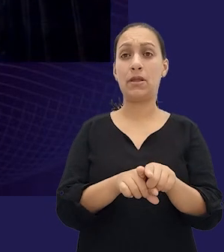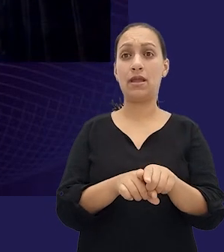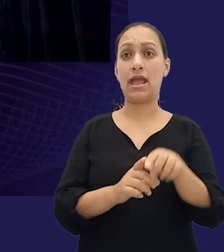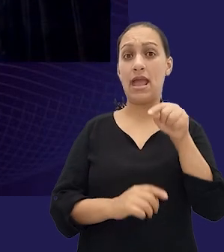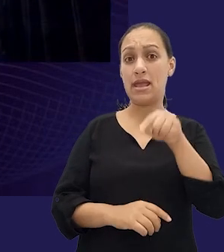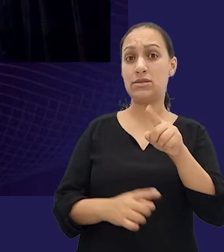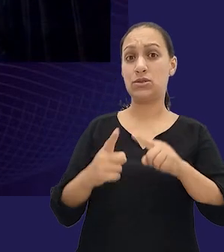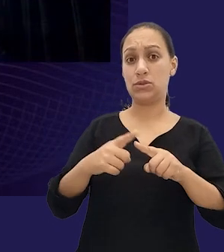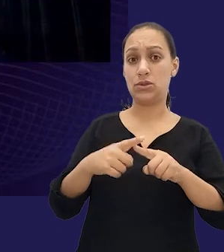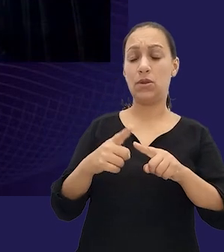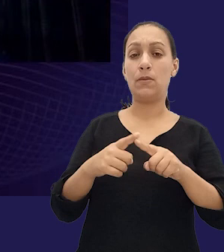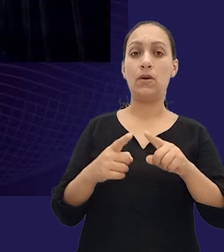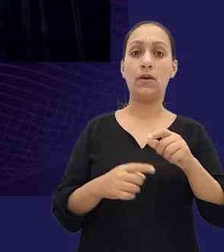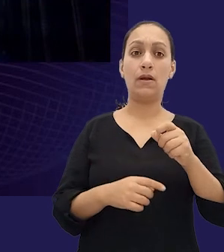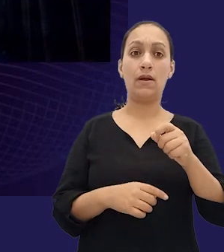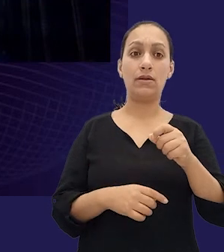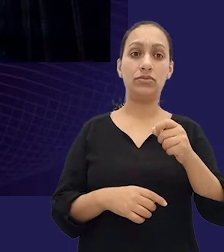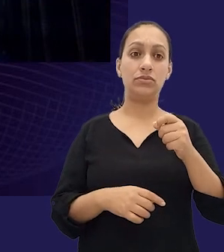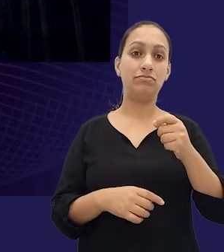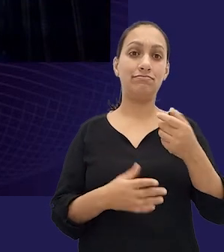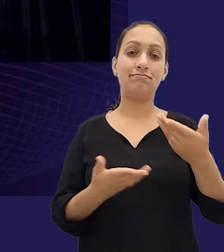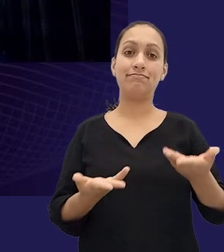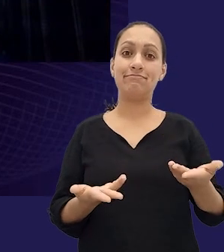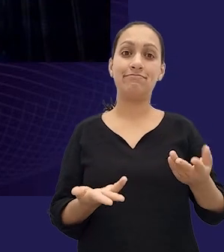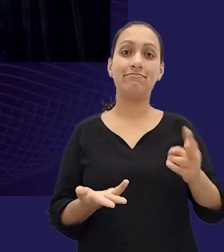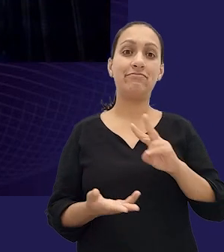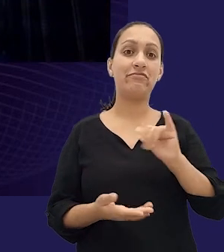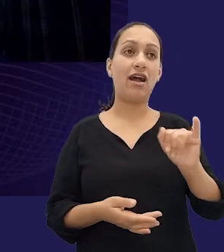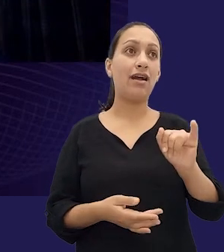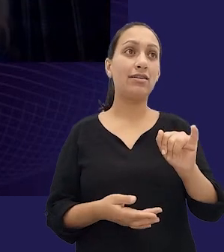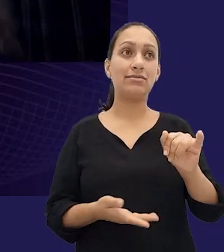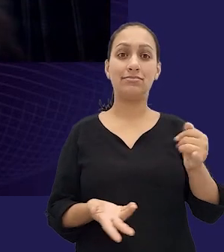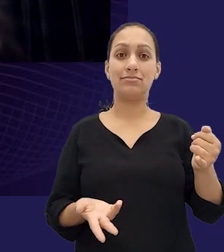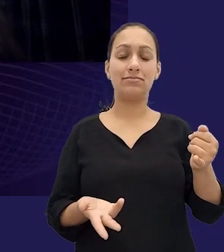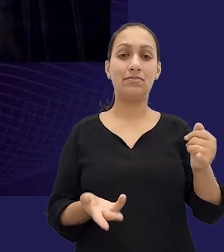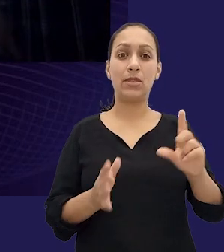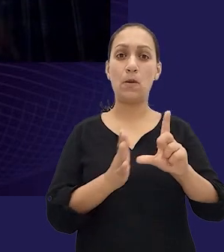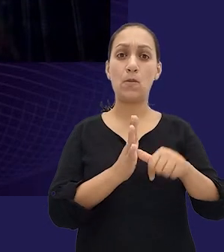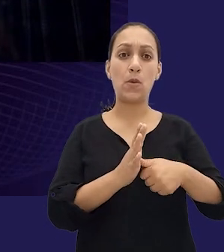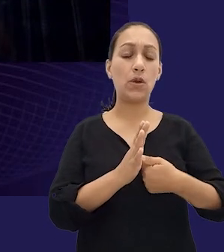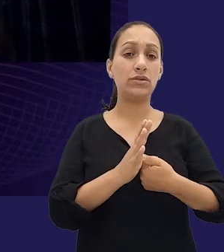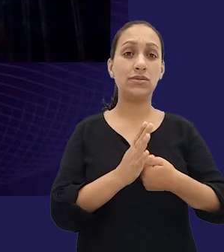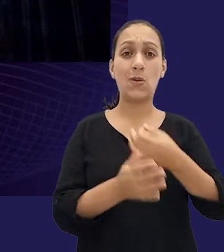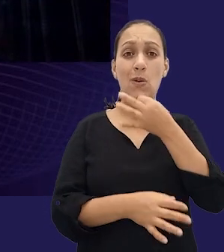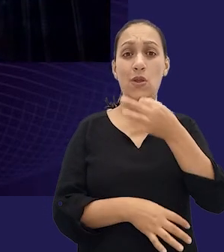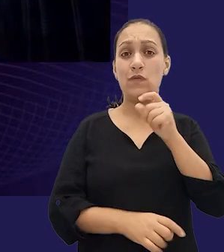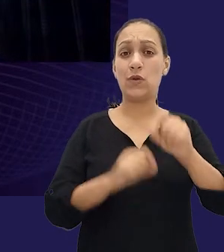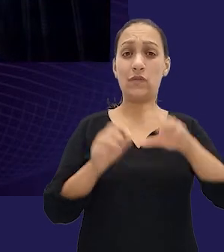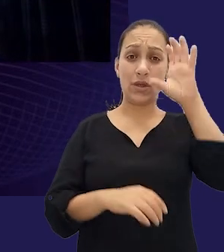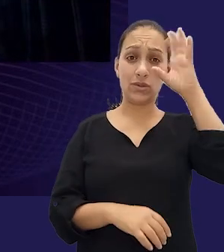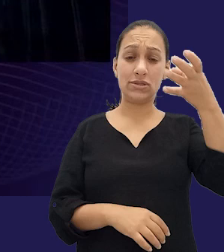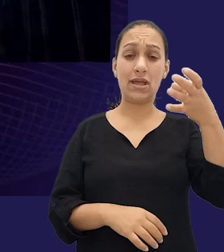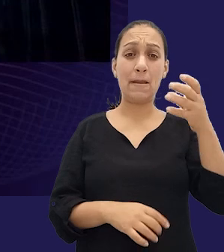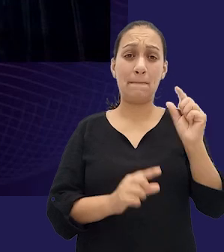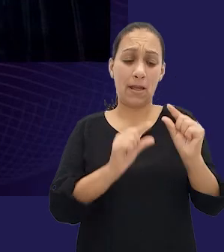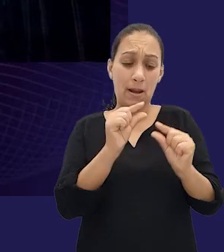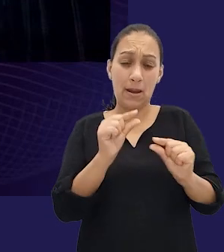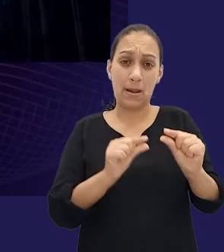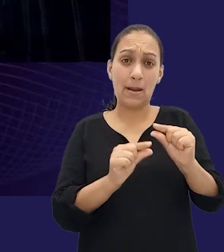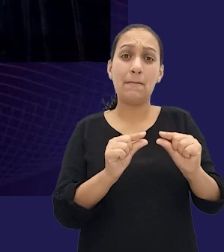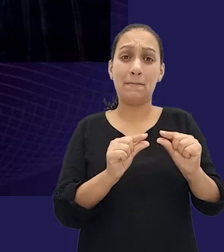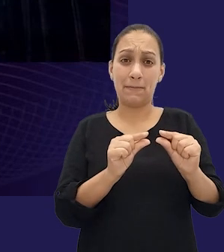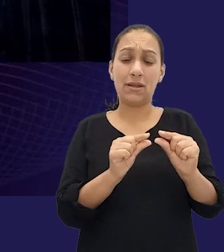desse antimicrobiano, vai ser catastrófico o que vai acontecer, porque alguns micro-organismos,